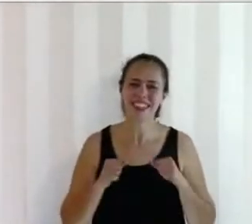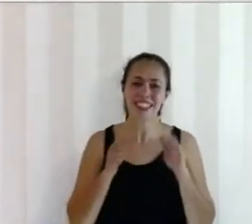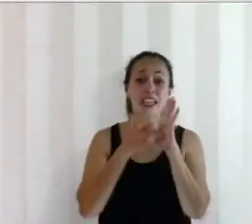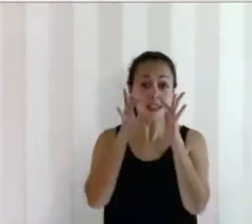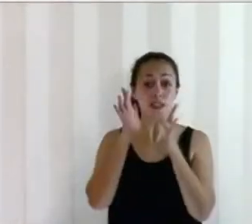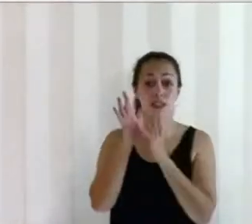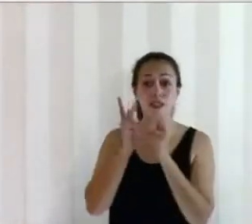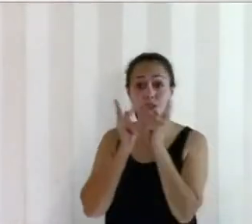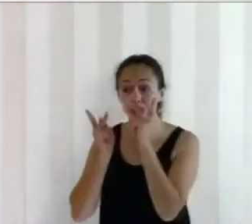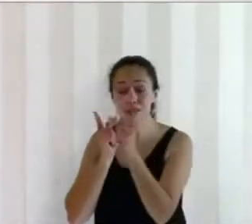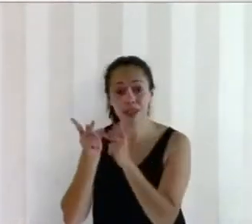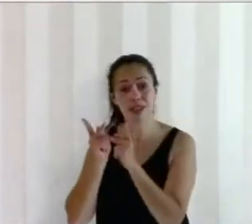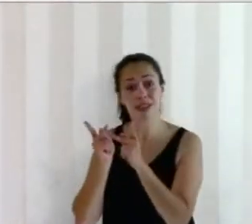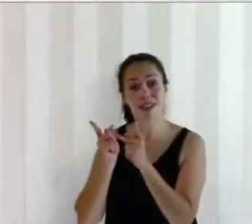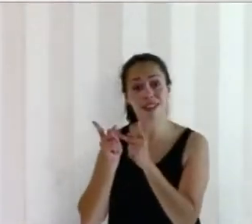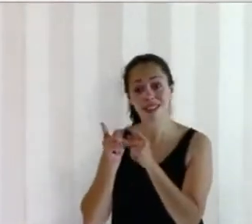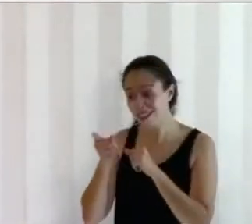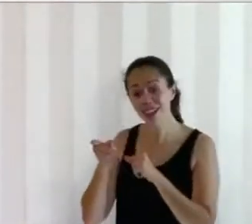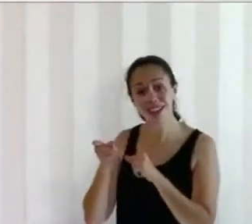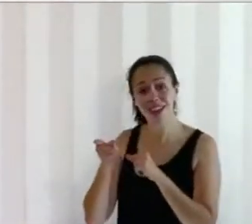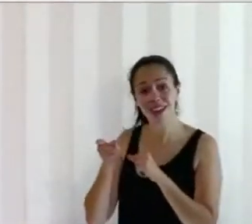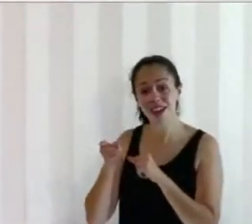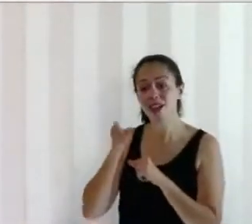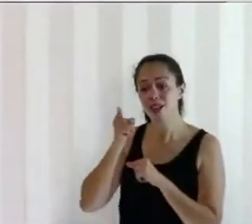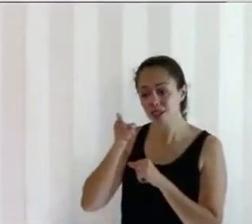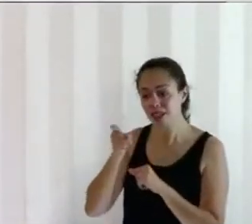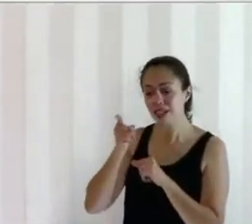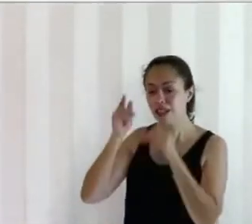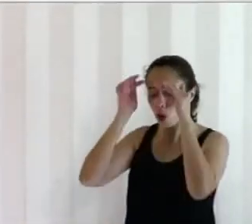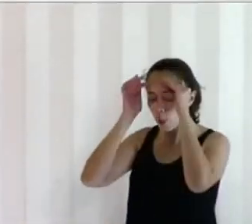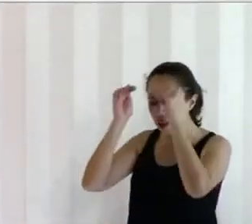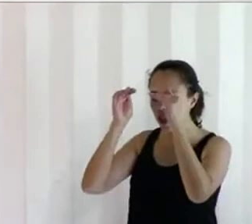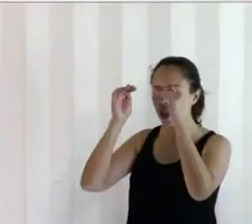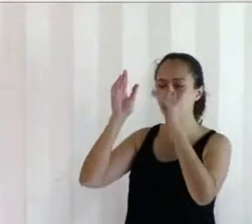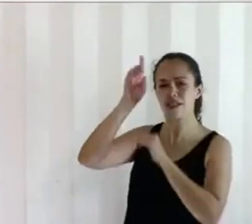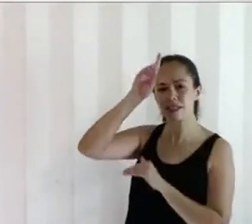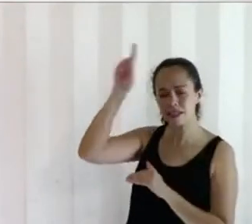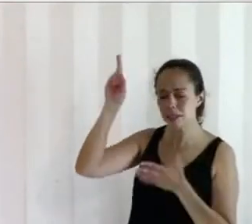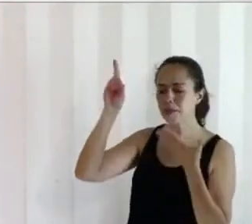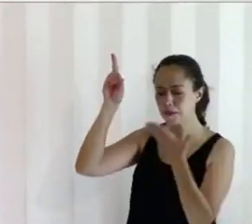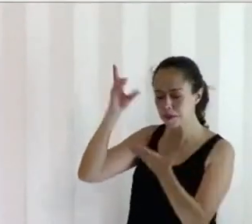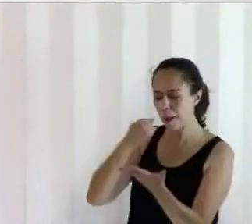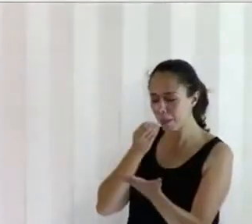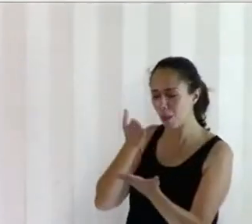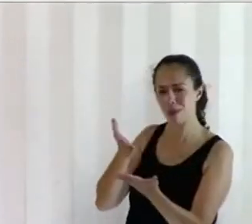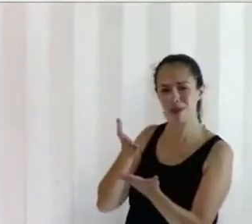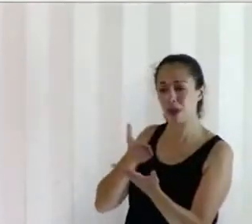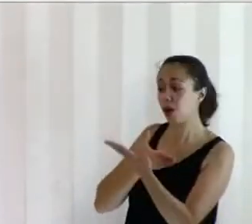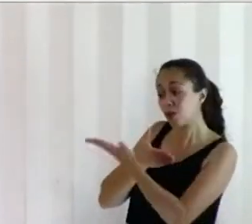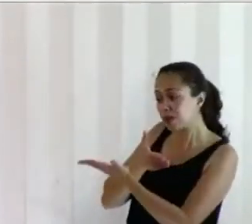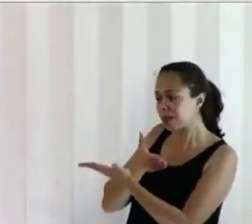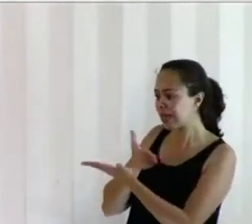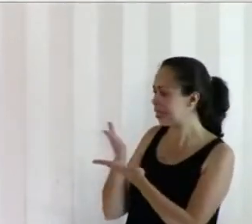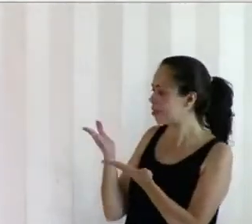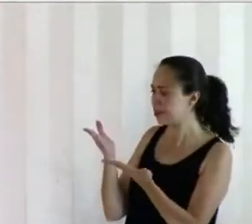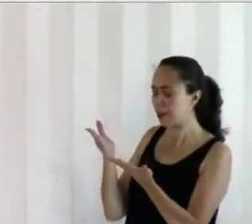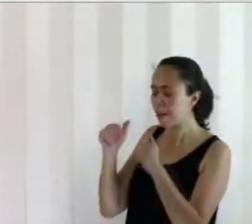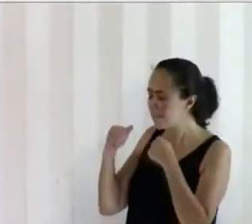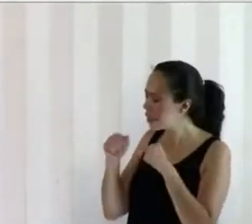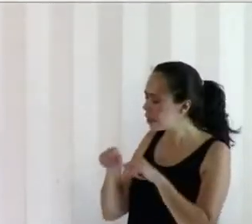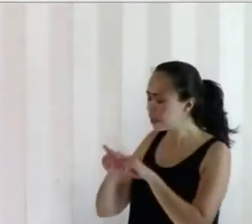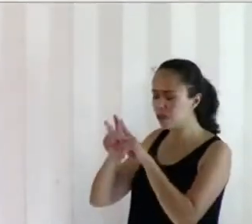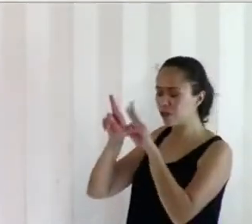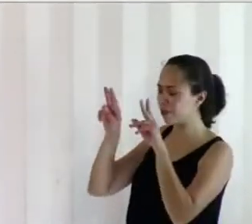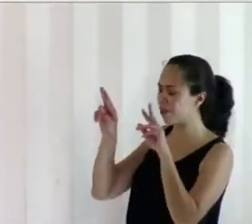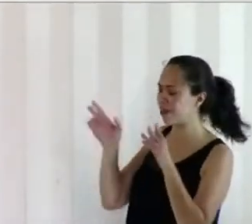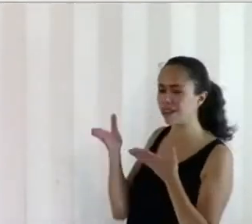Deixa eu lhe dizer uma coisa de maneira muito simples, ele continua sendo intransigente comigo e com você. É por isso que Jesus cumpriu